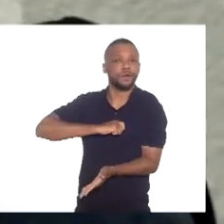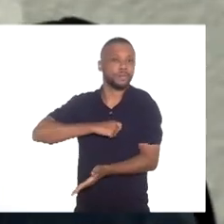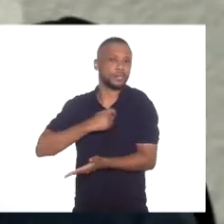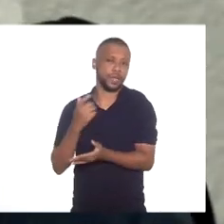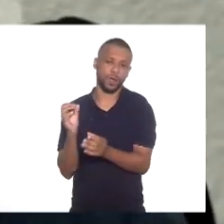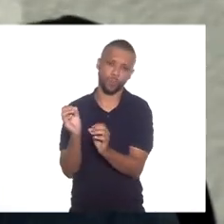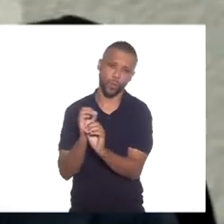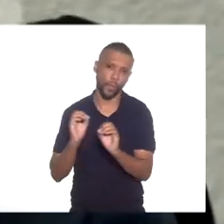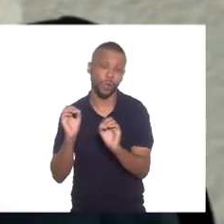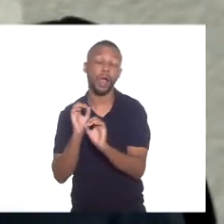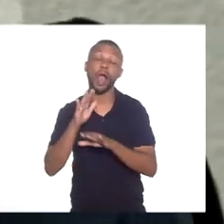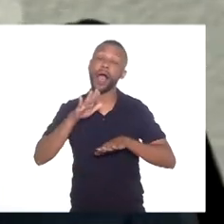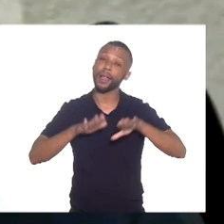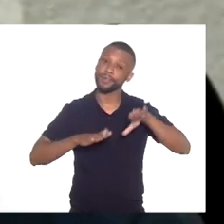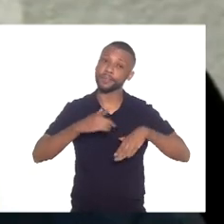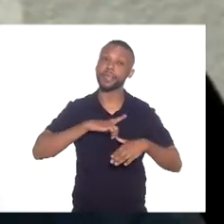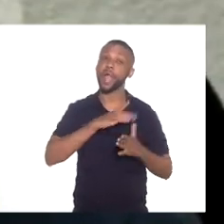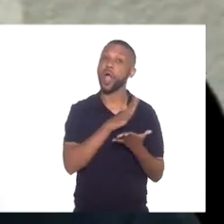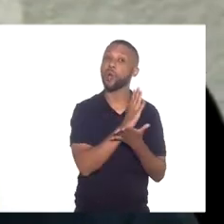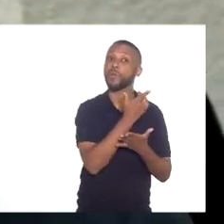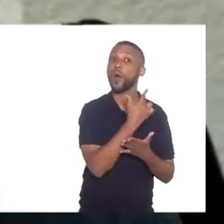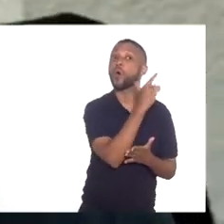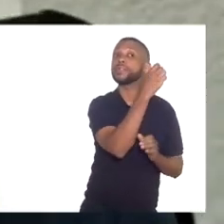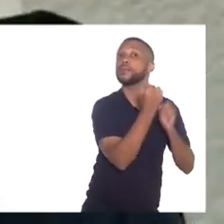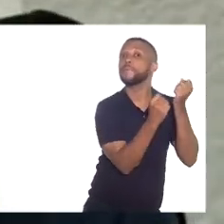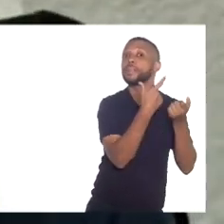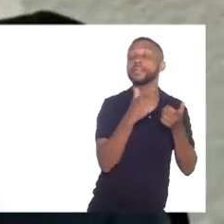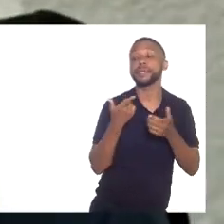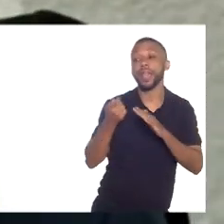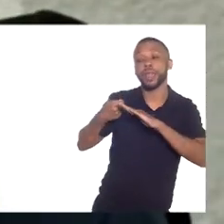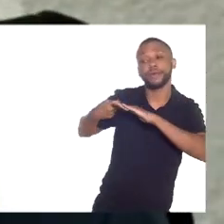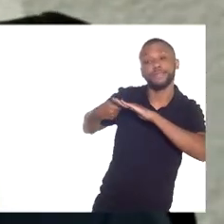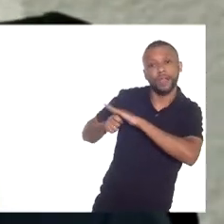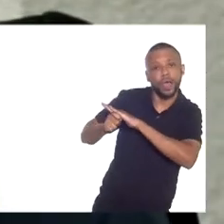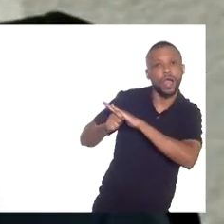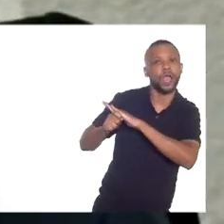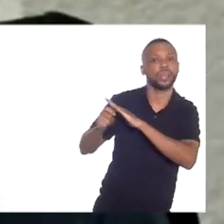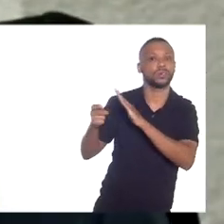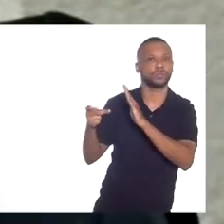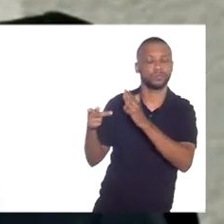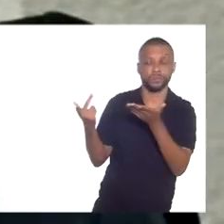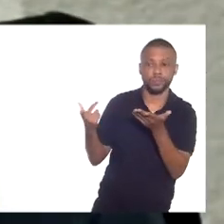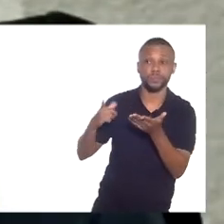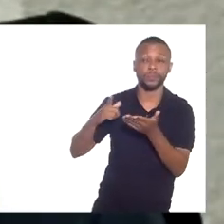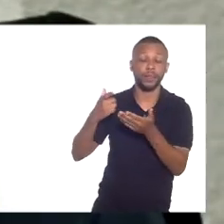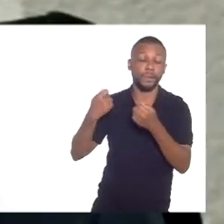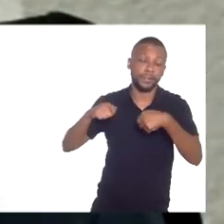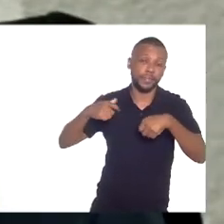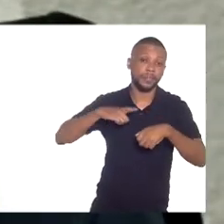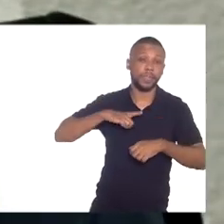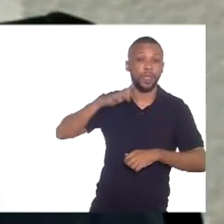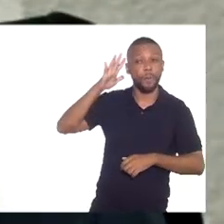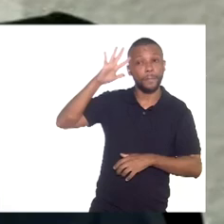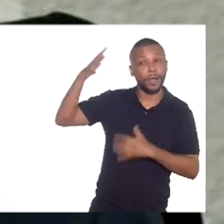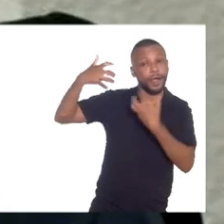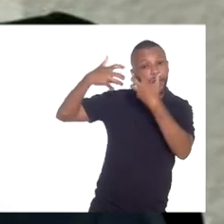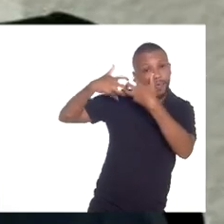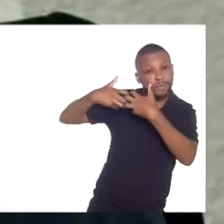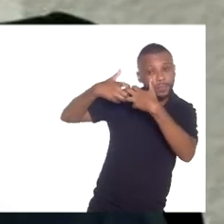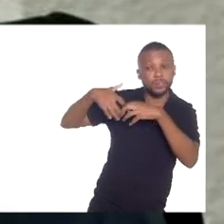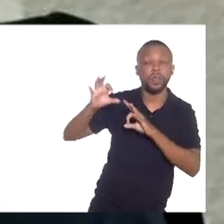de lobbies, não a partir de uma reflexão mais organizada. E quando foi criado, até eu estava